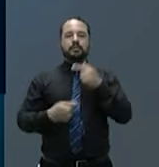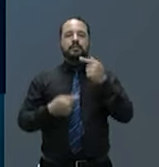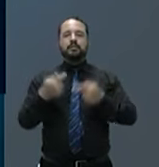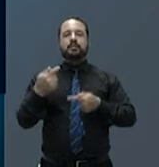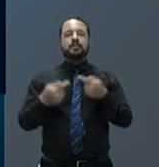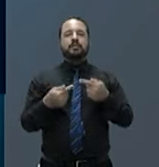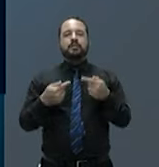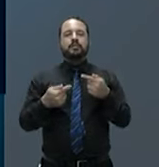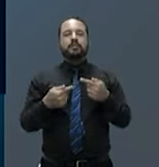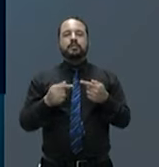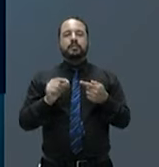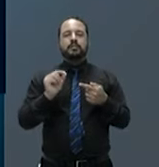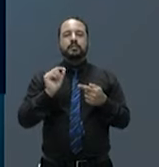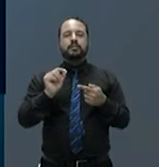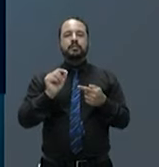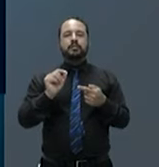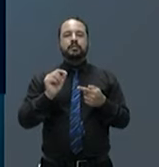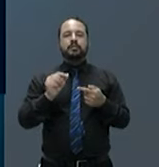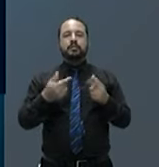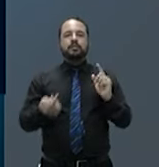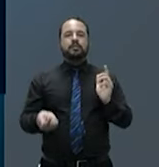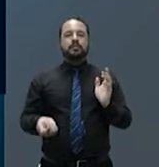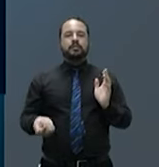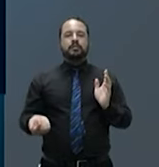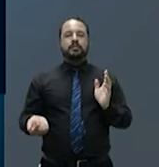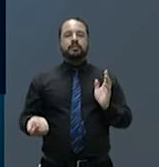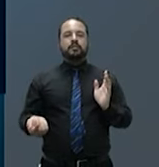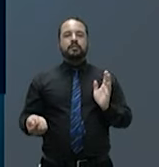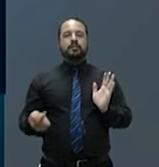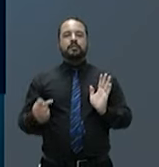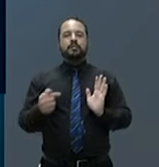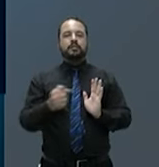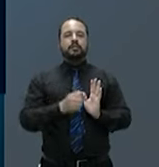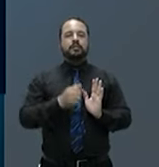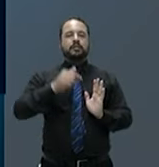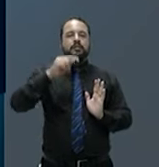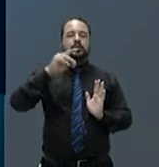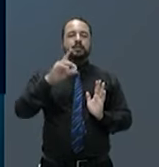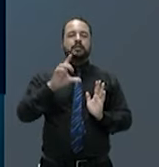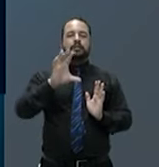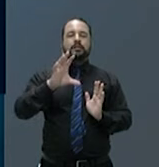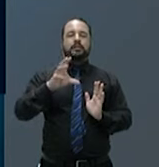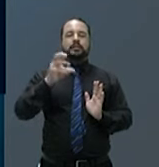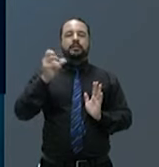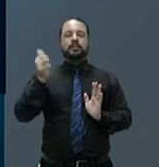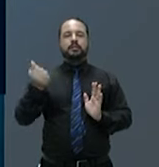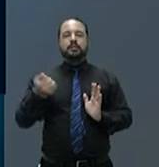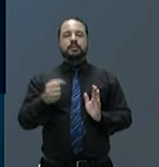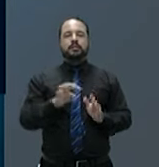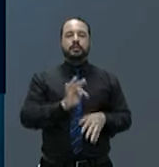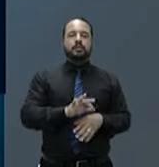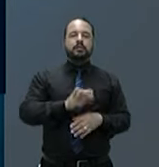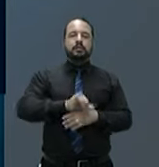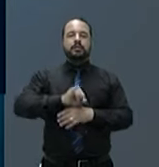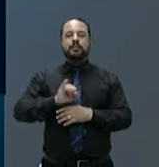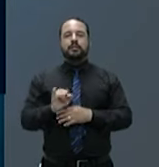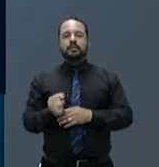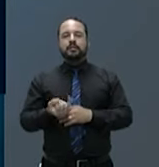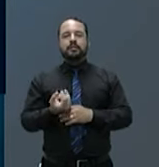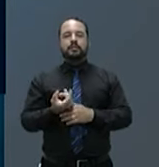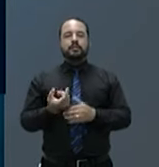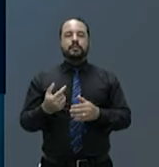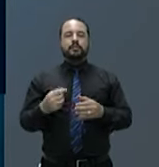uma inconformidade na aplicação do repetitivo 566 a 571 do STJ, relacionado à